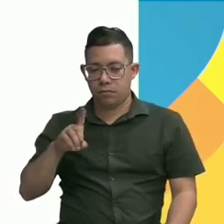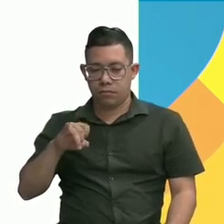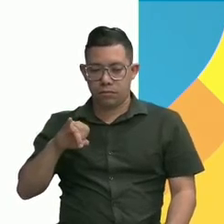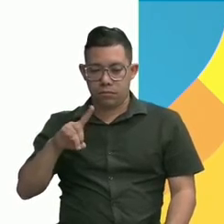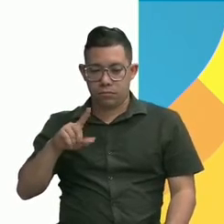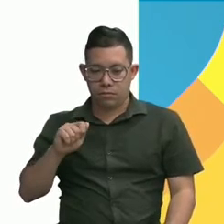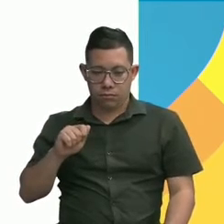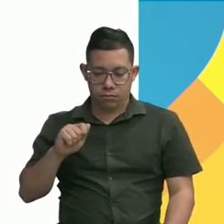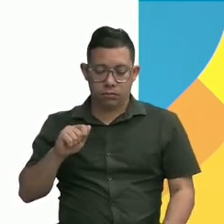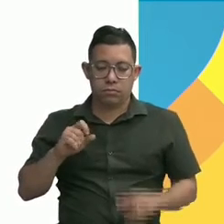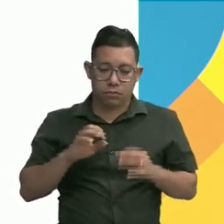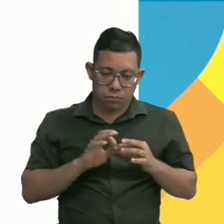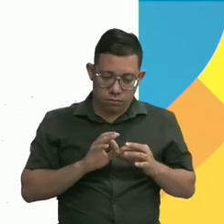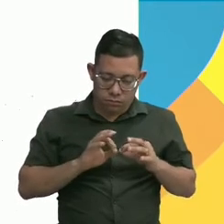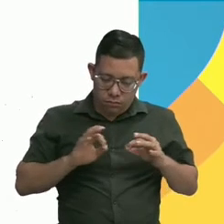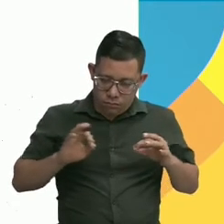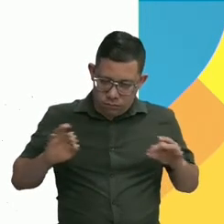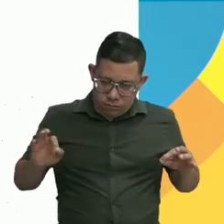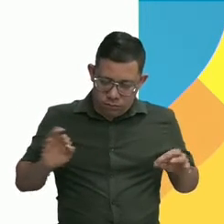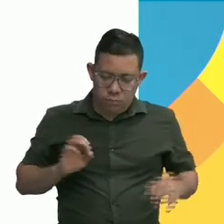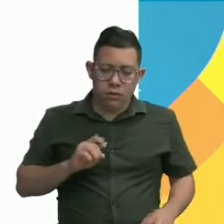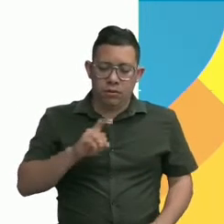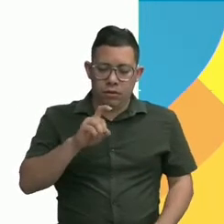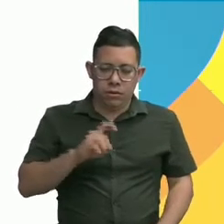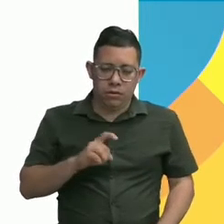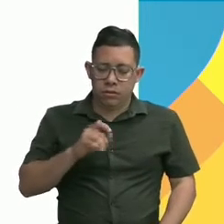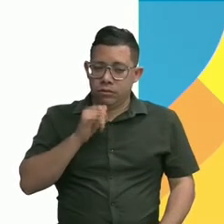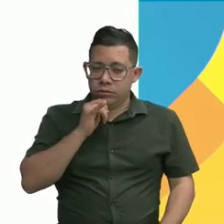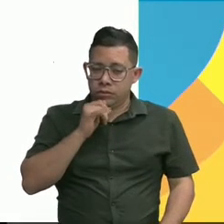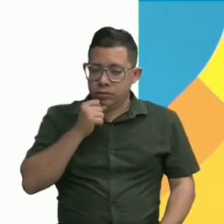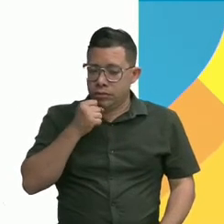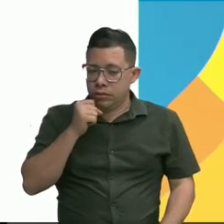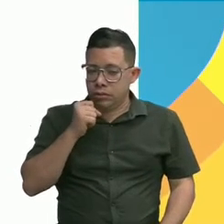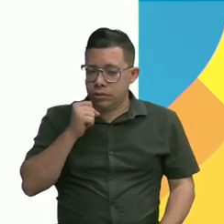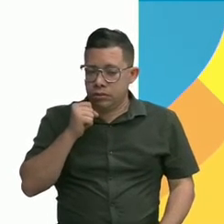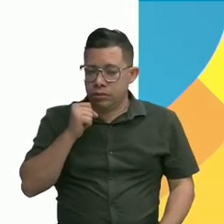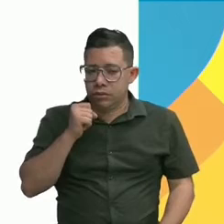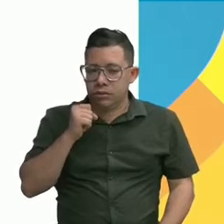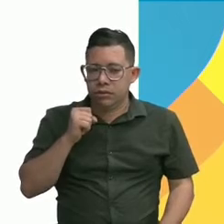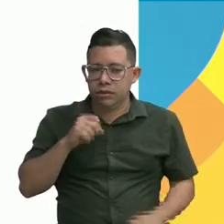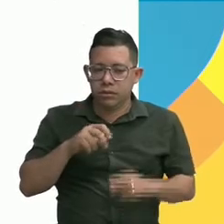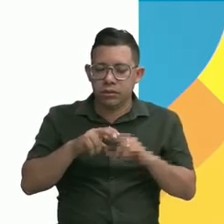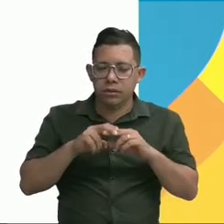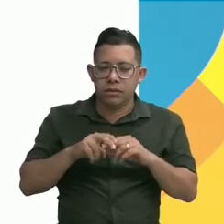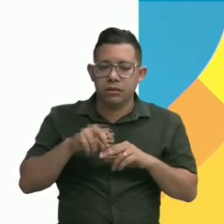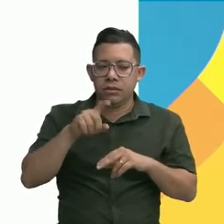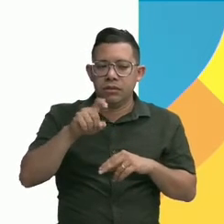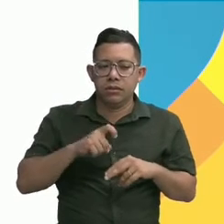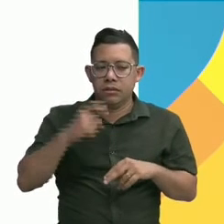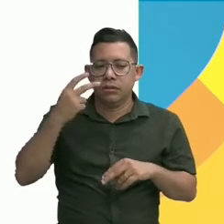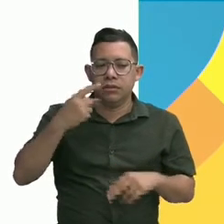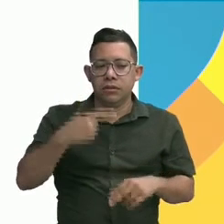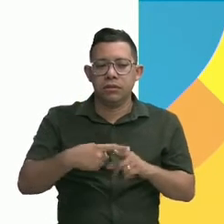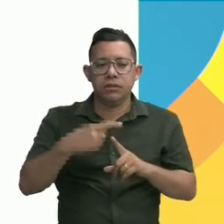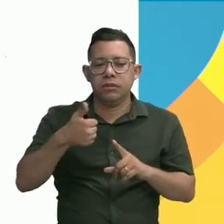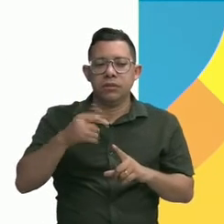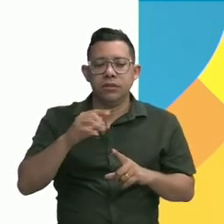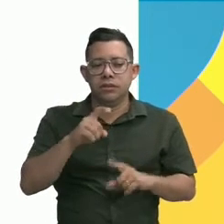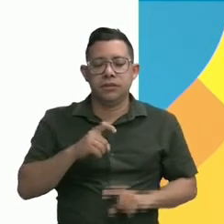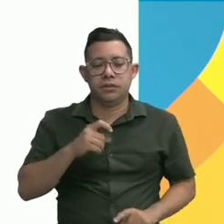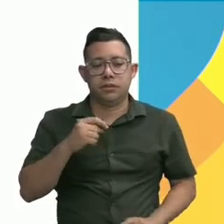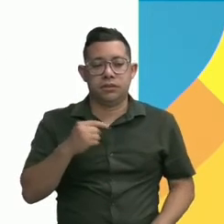por x né o X por 8 na equação ou na sua equivalente que seria x ao quadrado + 10x -